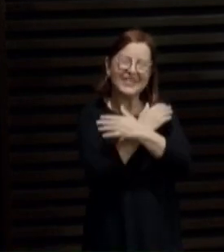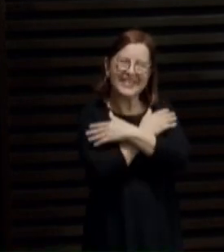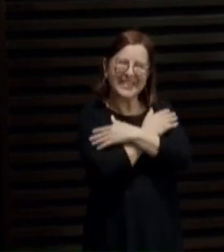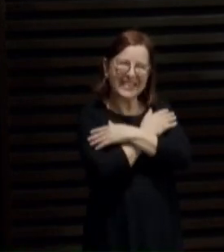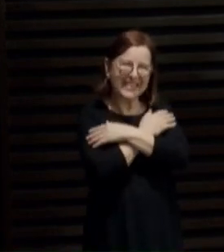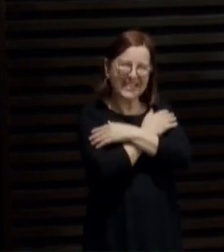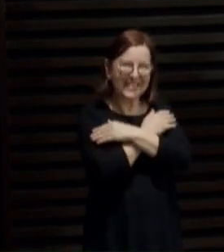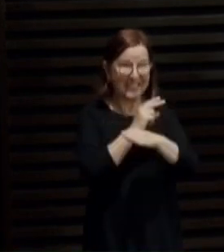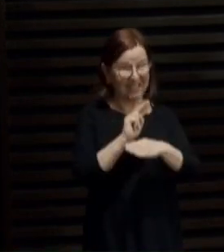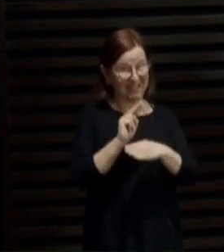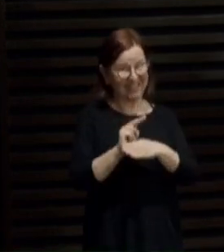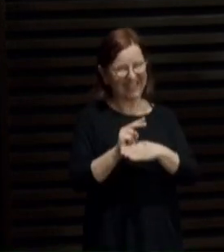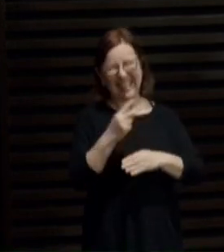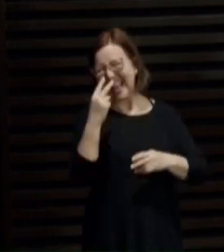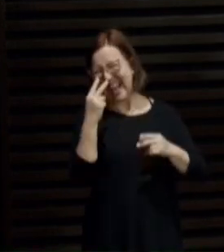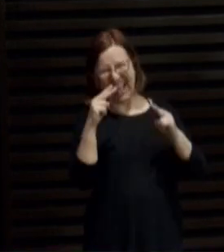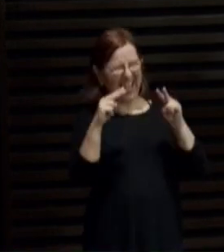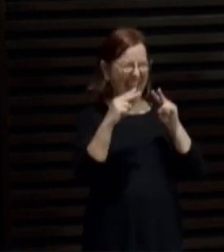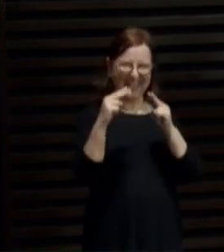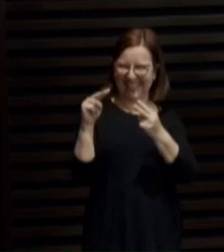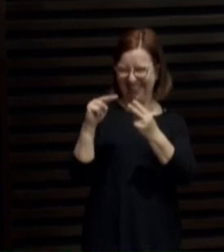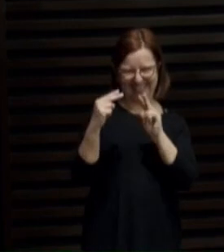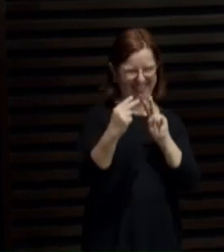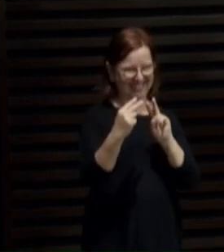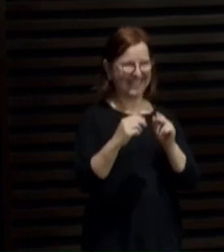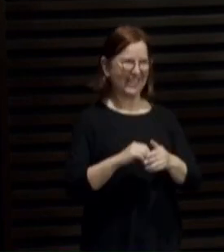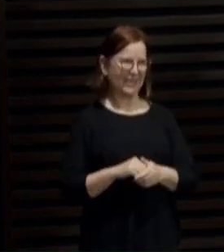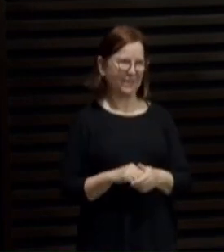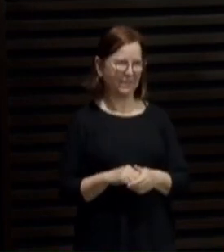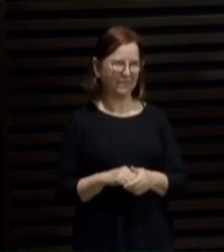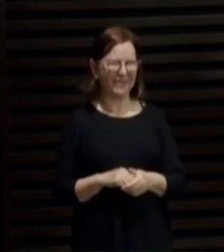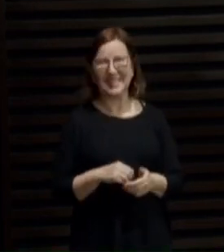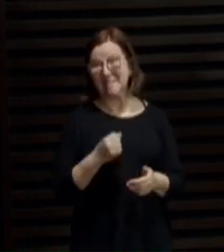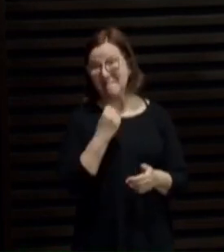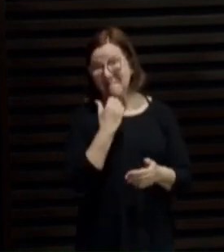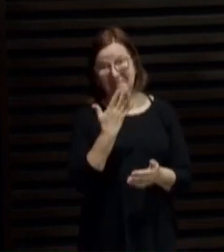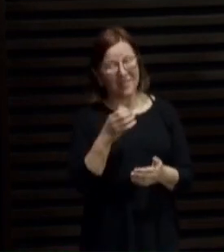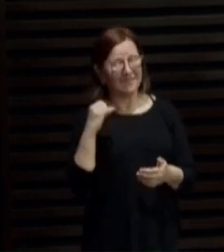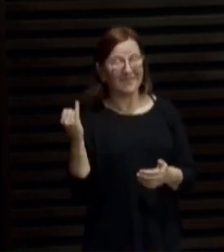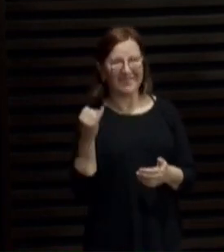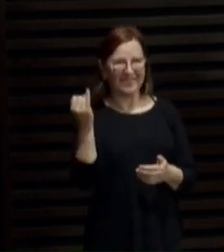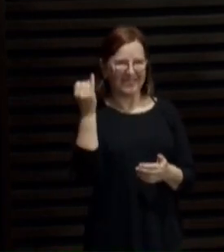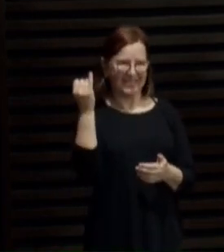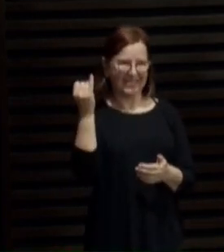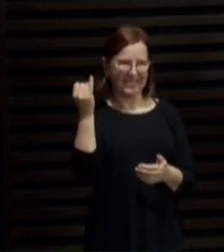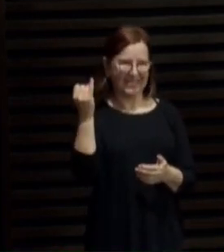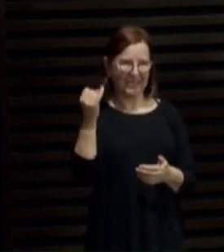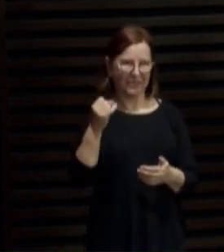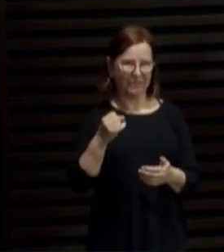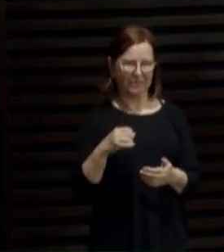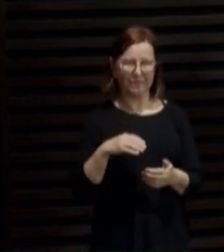esse cuidado, esse olhar no rosto, isso é tão importante, isso é